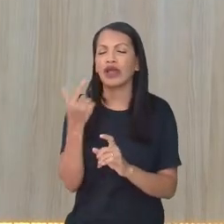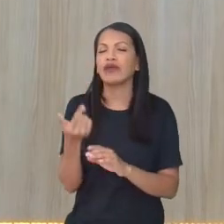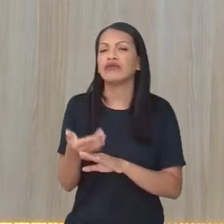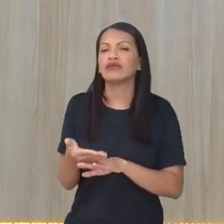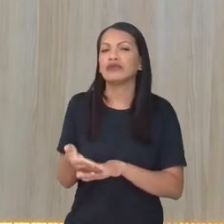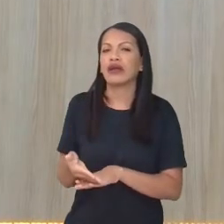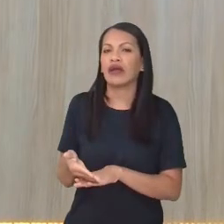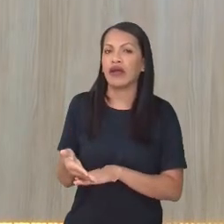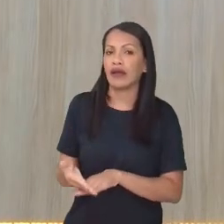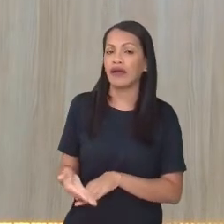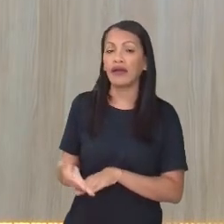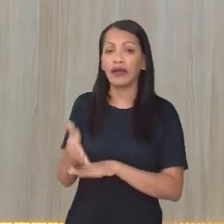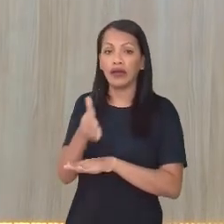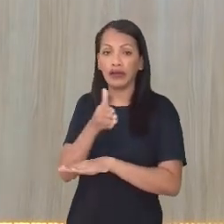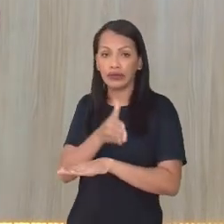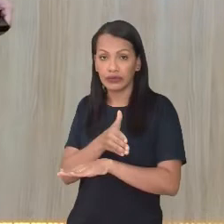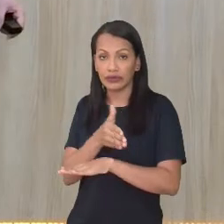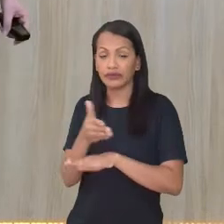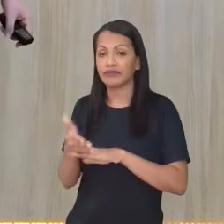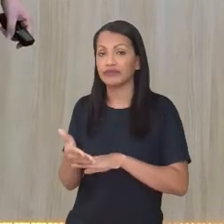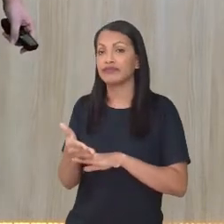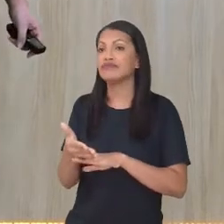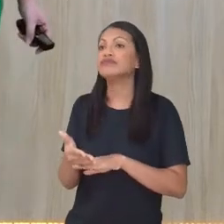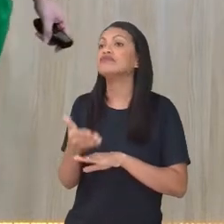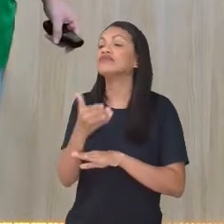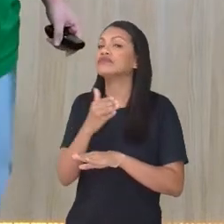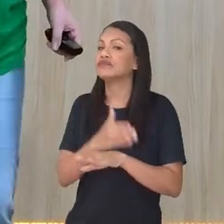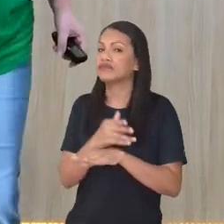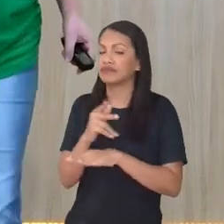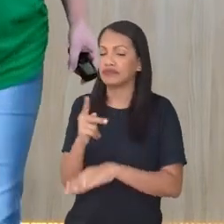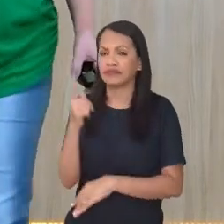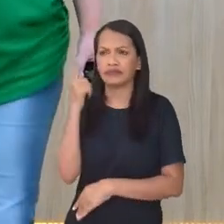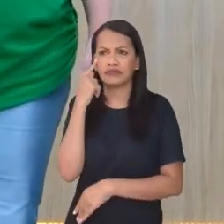tá? Esse prefixo normalmente vai